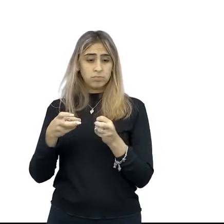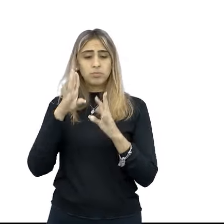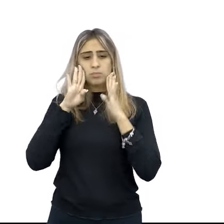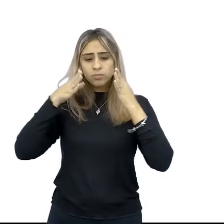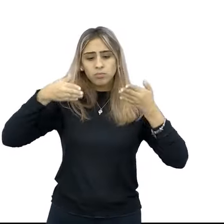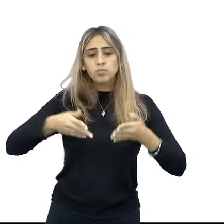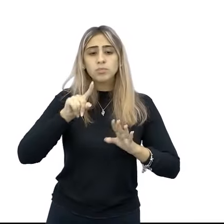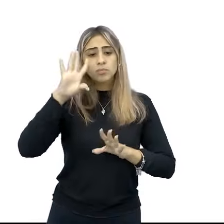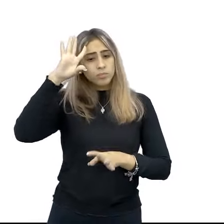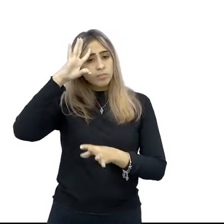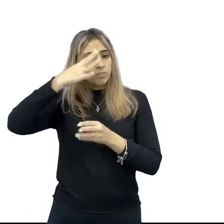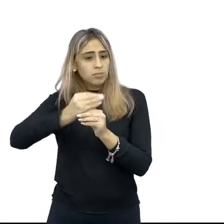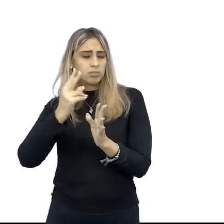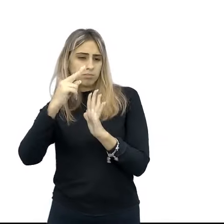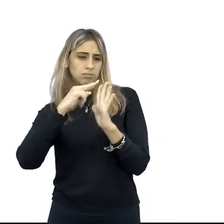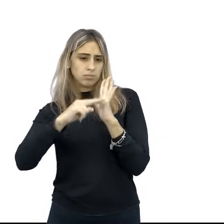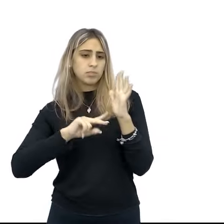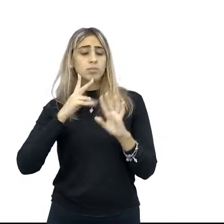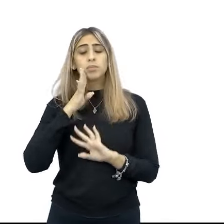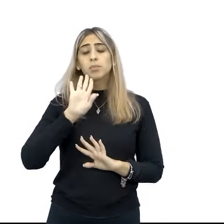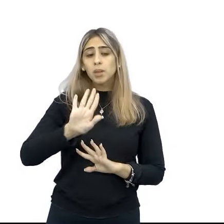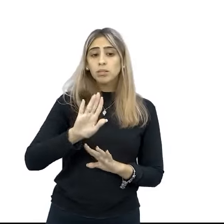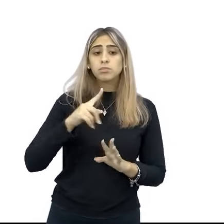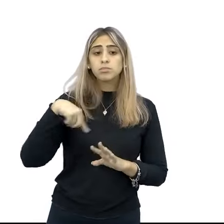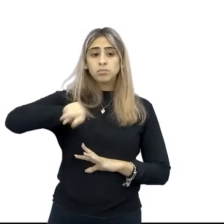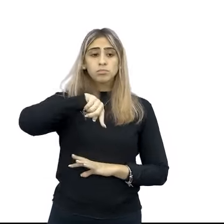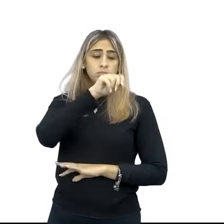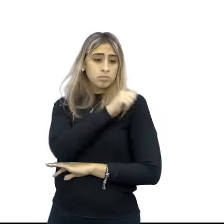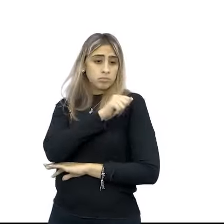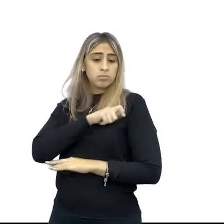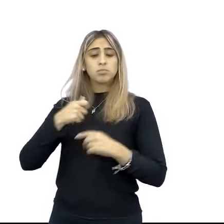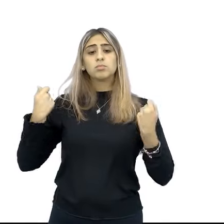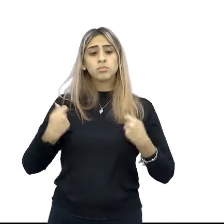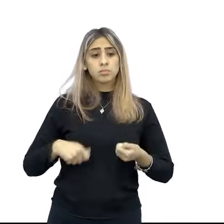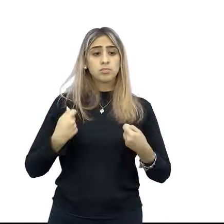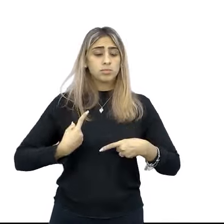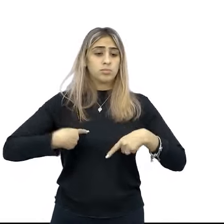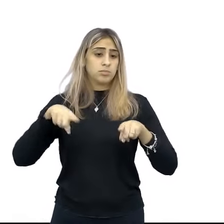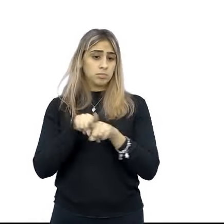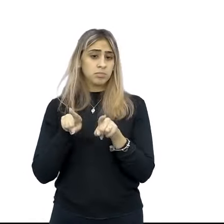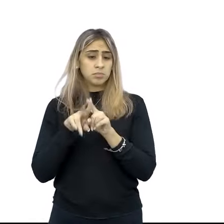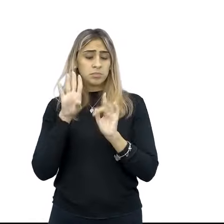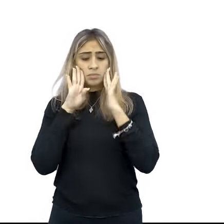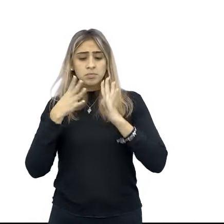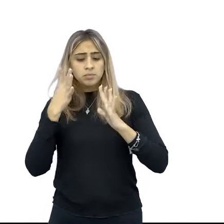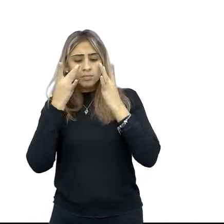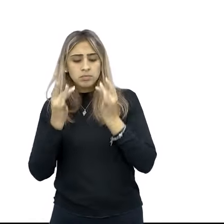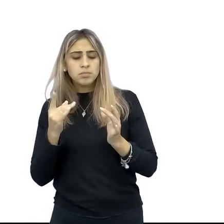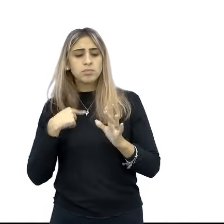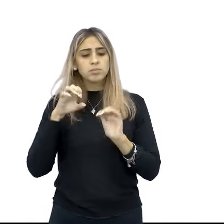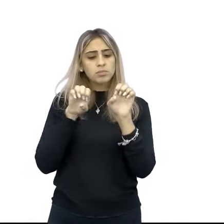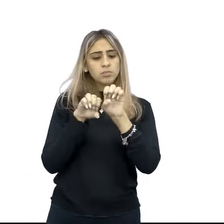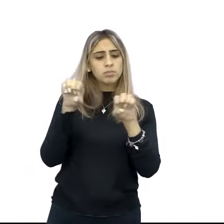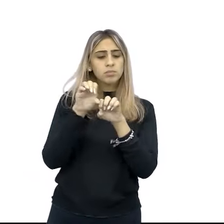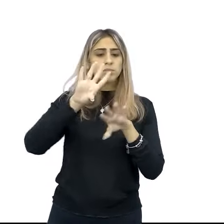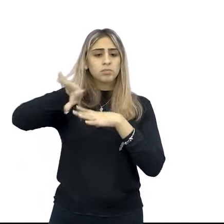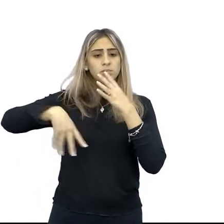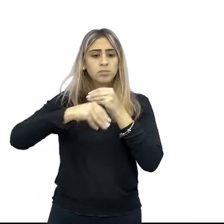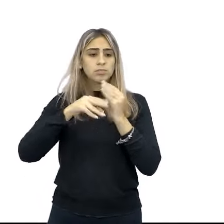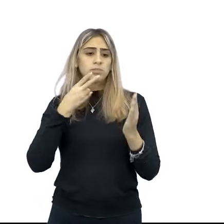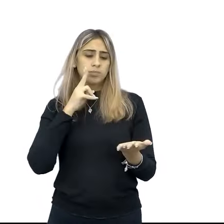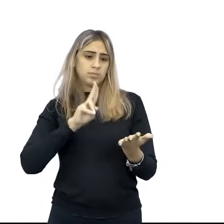é a compreensão leitora, porém, os estudantes precisam também se ater à estrutura composicional